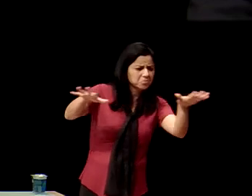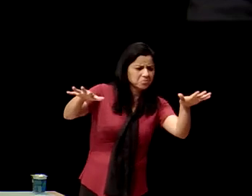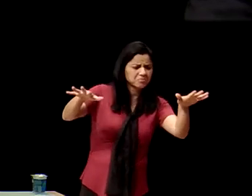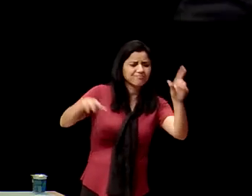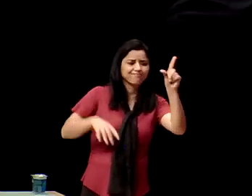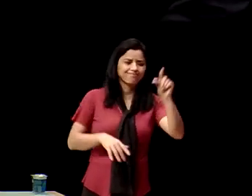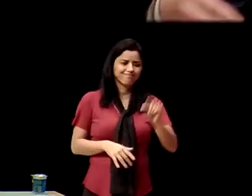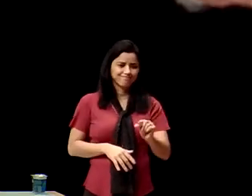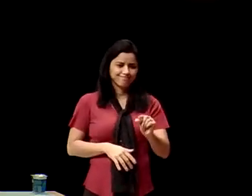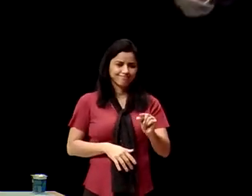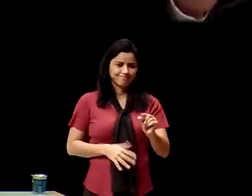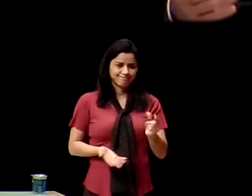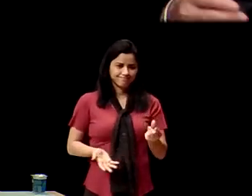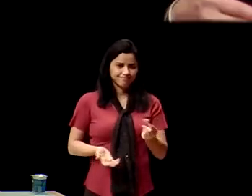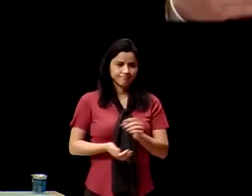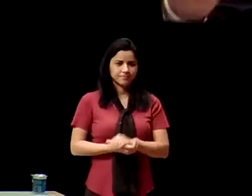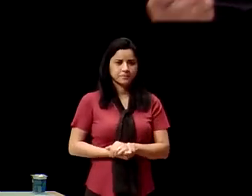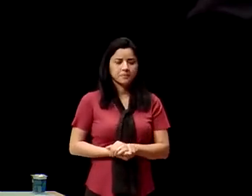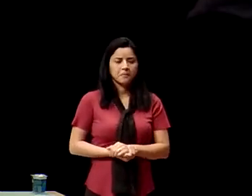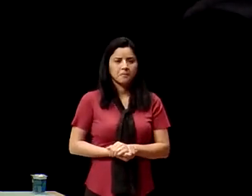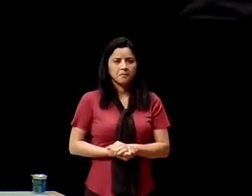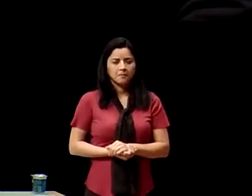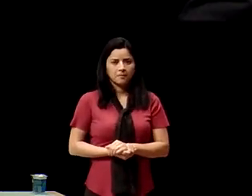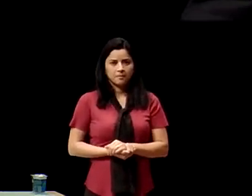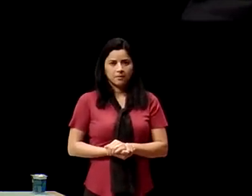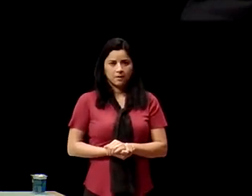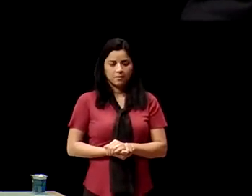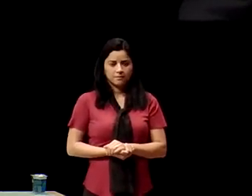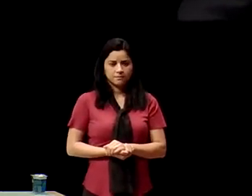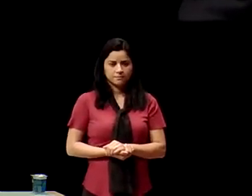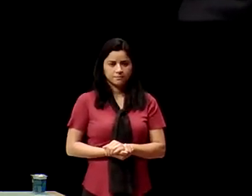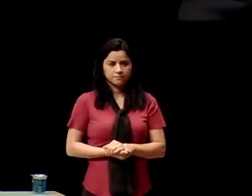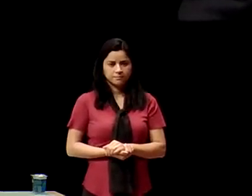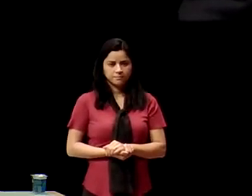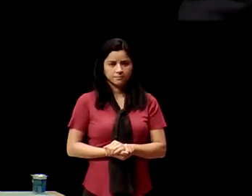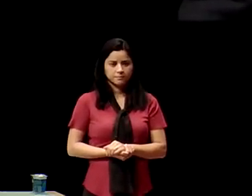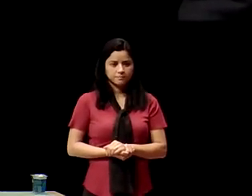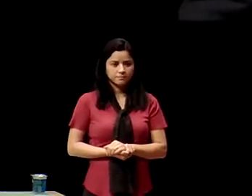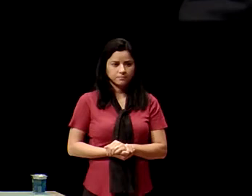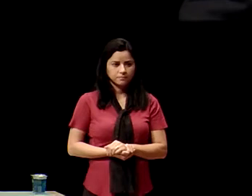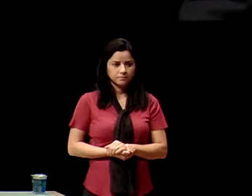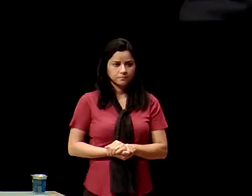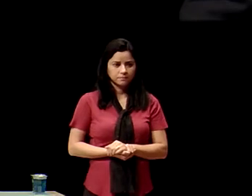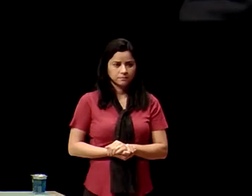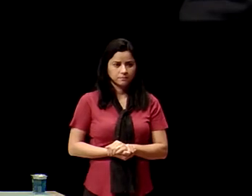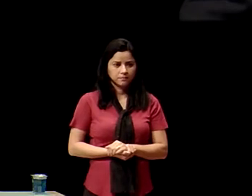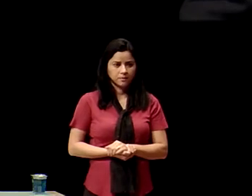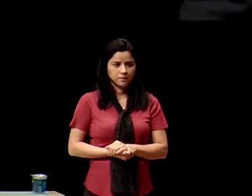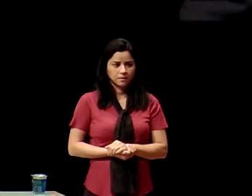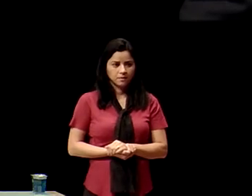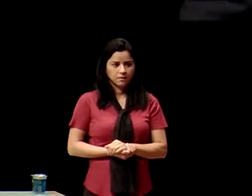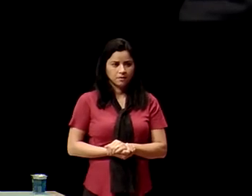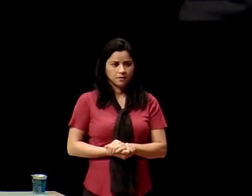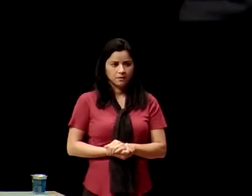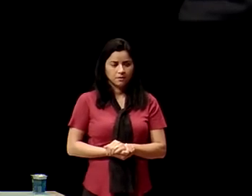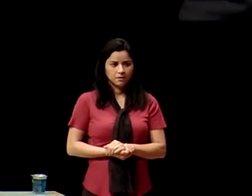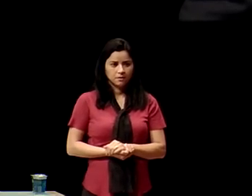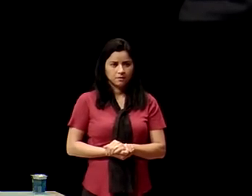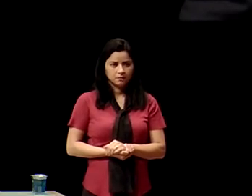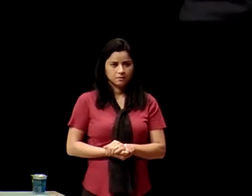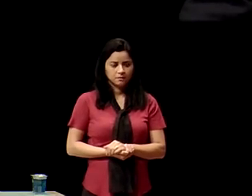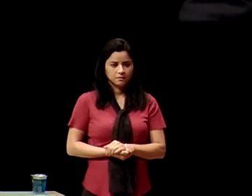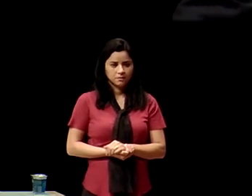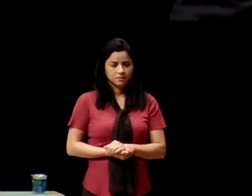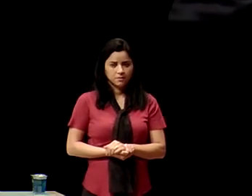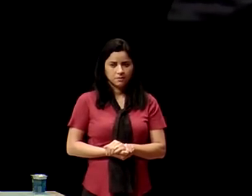anteriormente. But now there is a wave to develop social pedagogy as a new